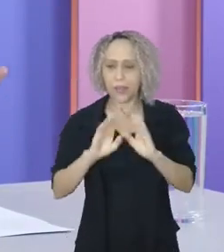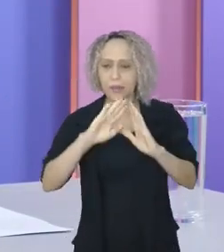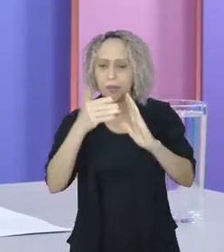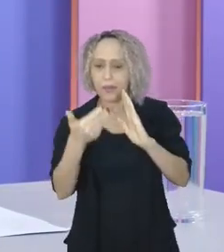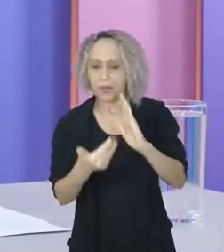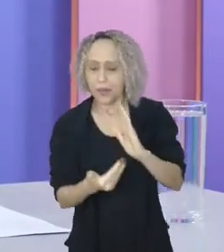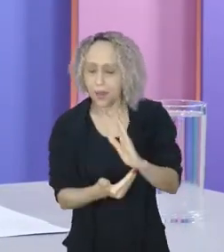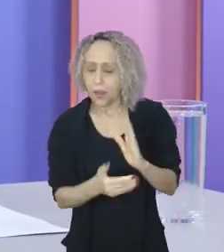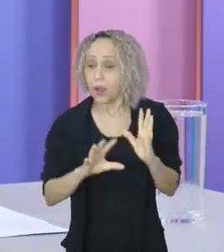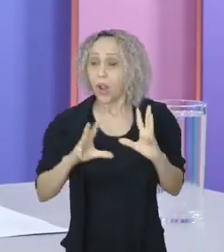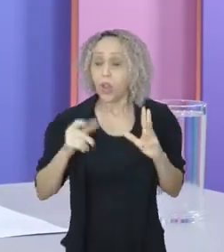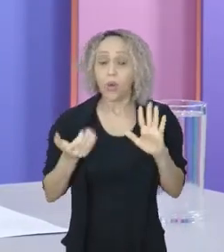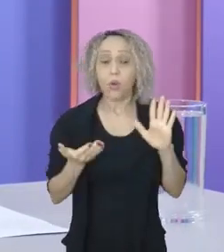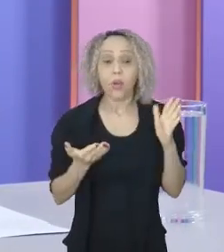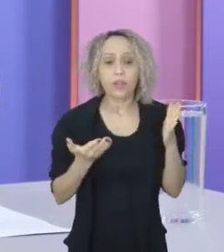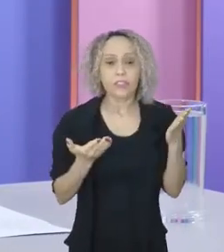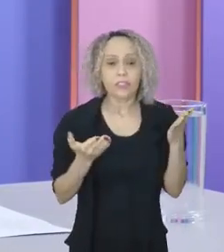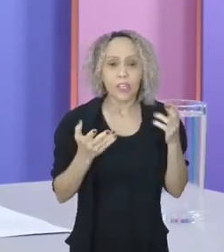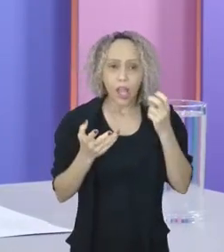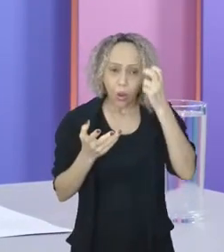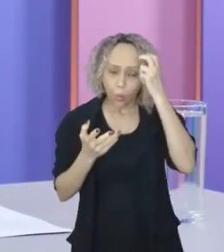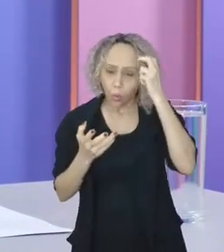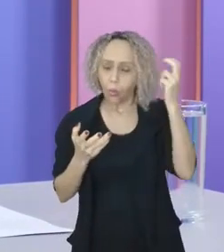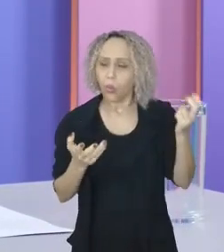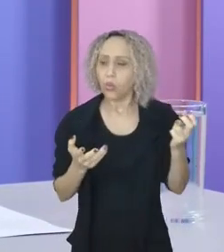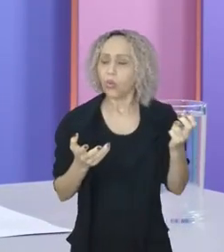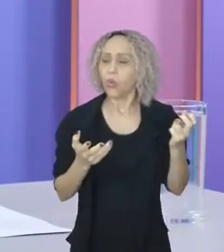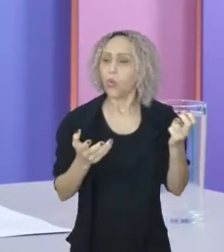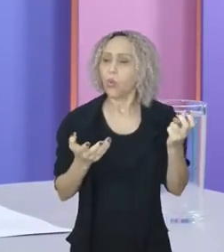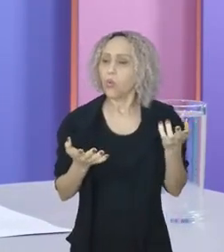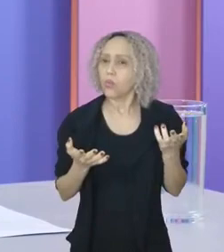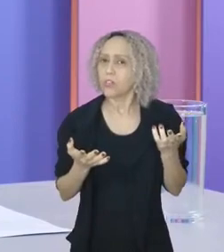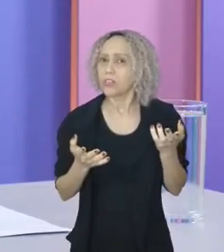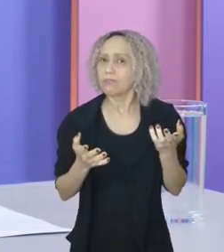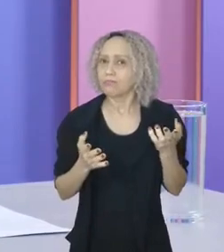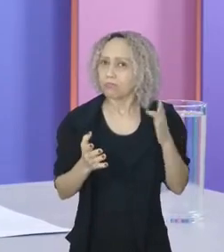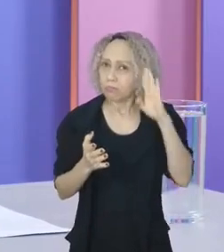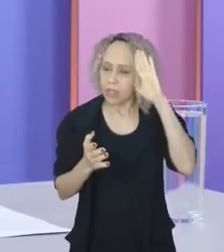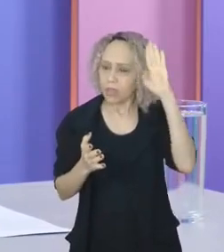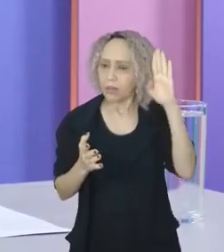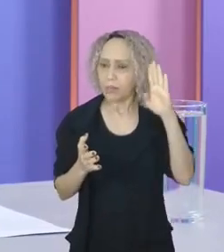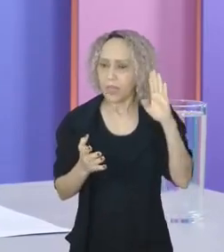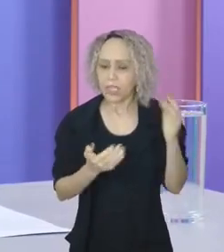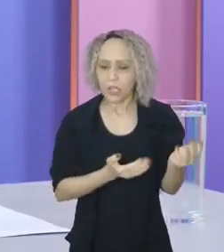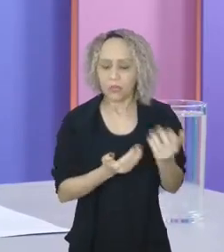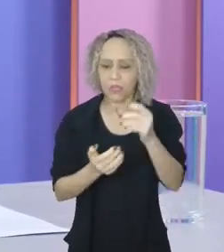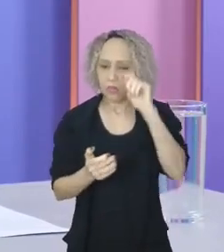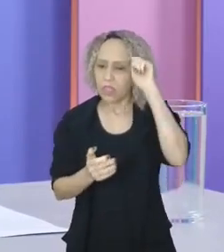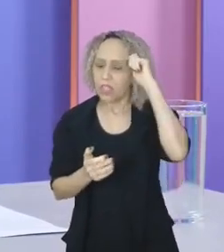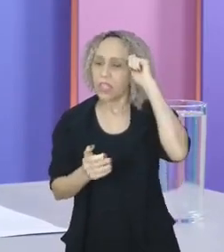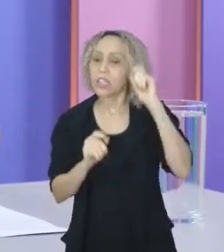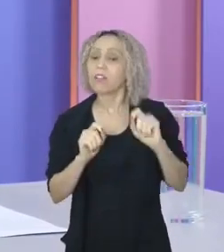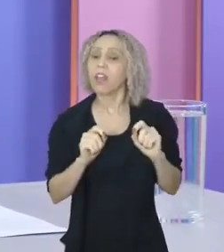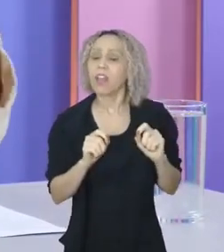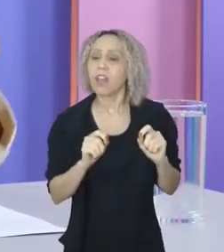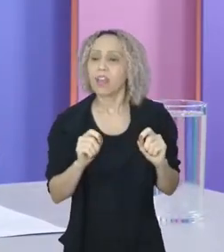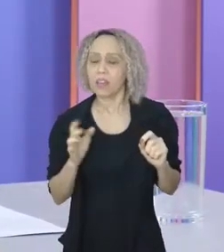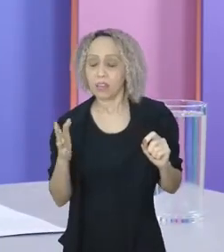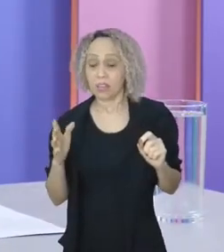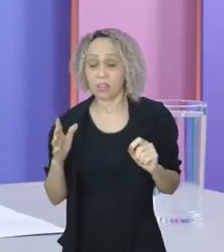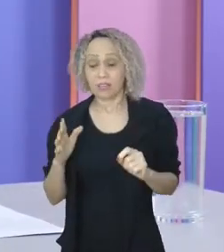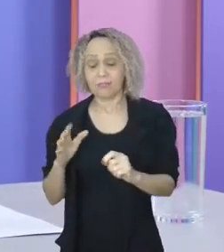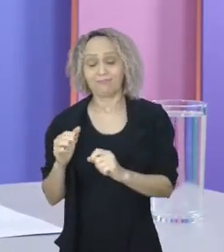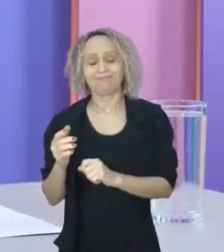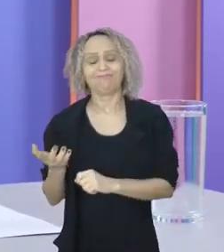as manifestações, né, e sobretudo a juventude negra sempre foi alvo preferencial do nosso